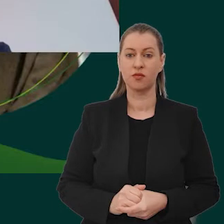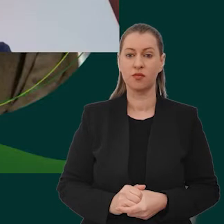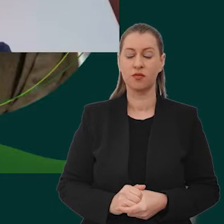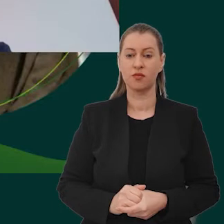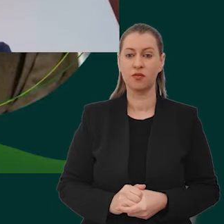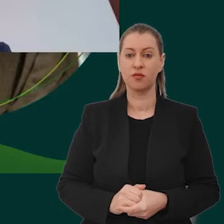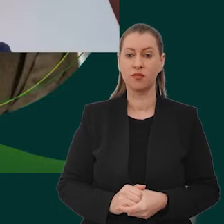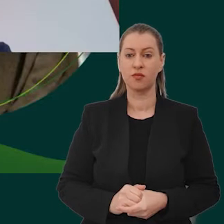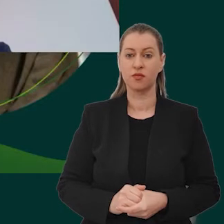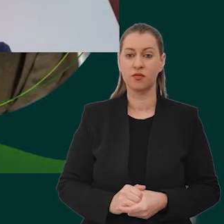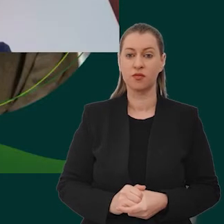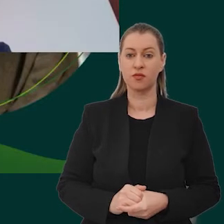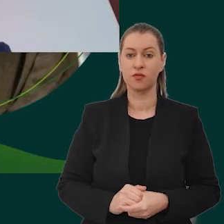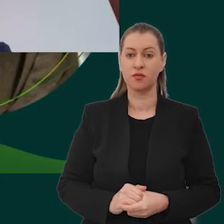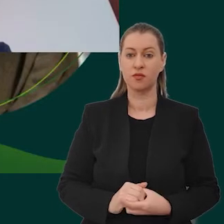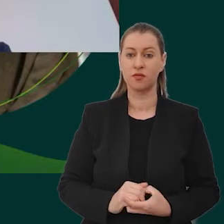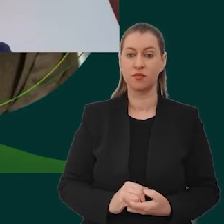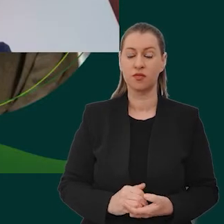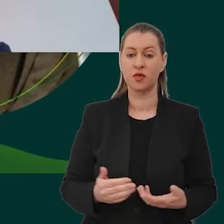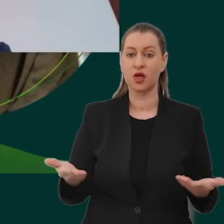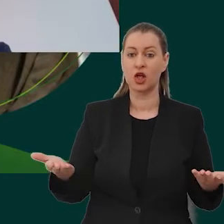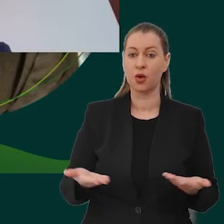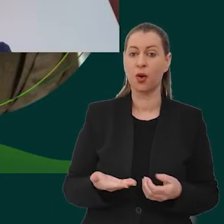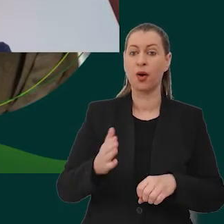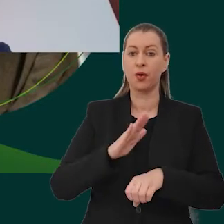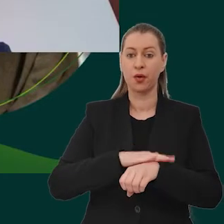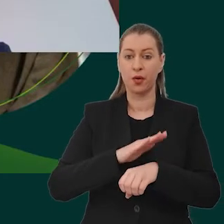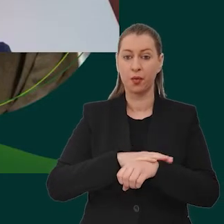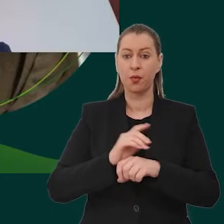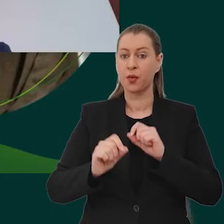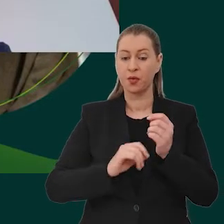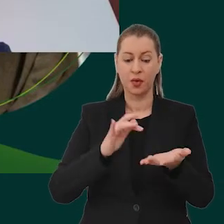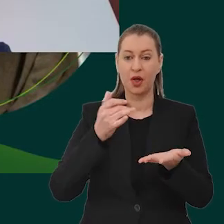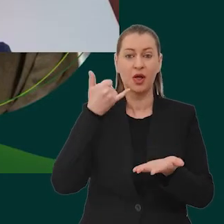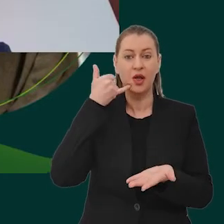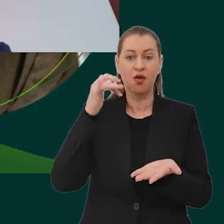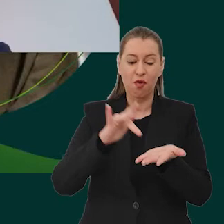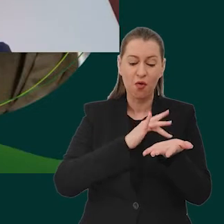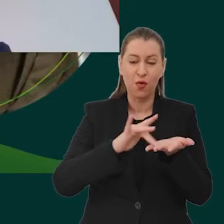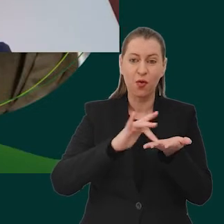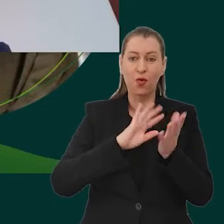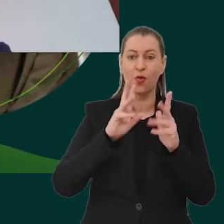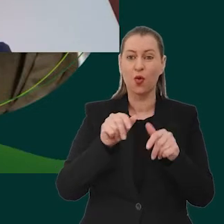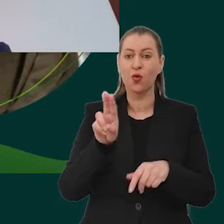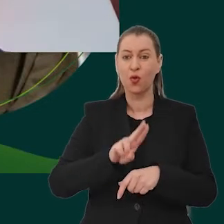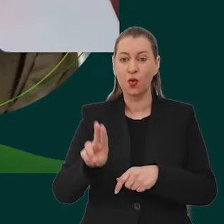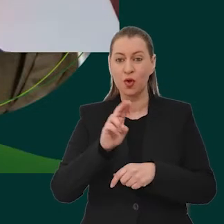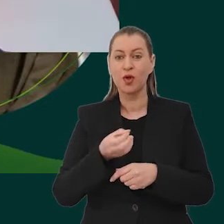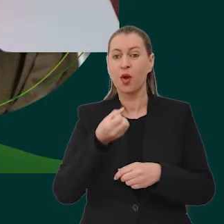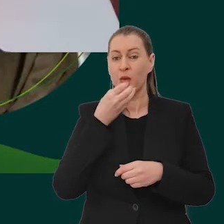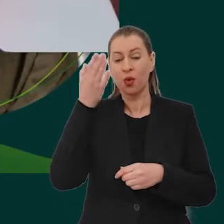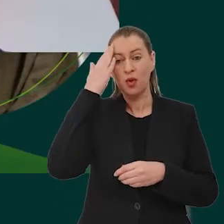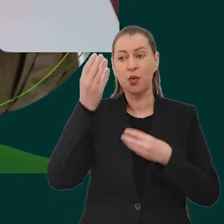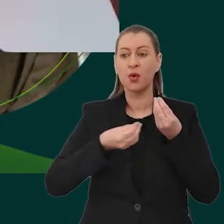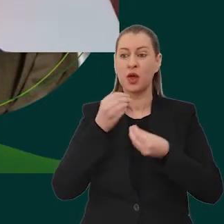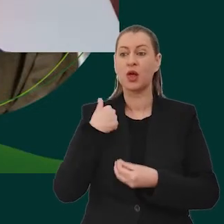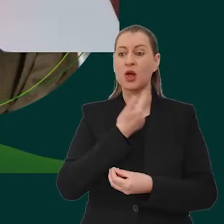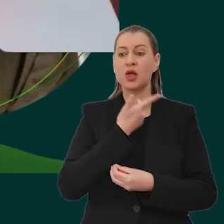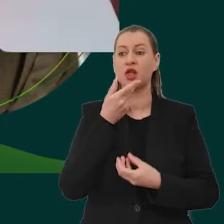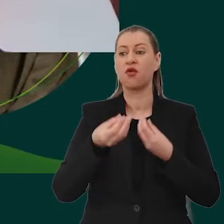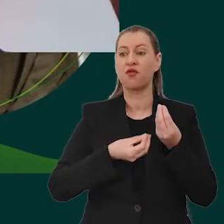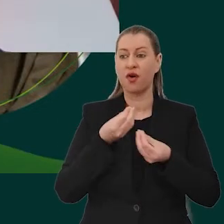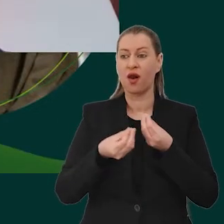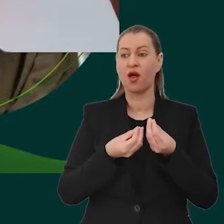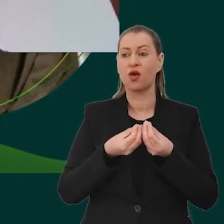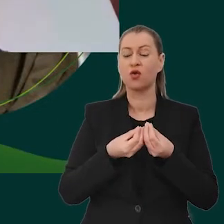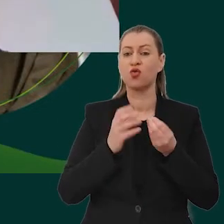boom do momento, né? Os smartphones, todo mundo está utilizando e é bom saber um pouquinho do que a gente está falando.